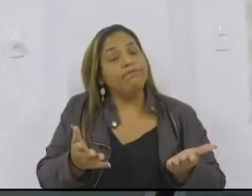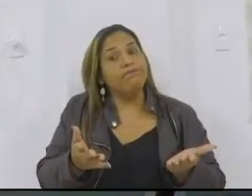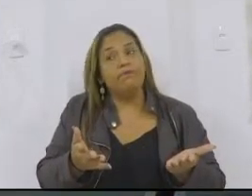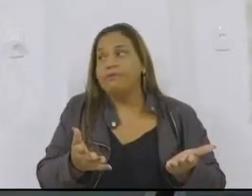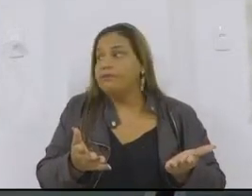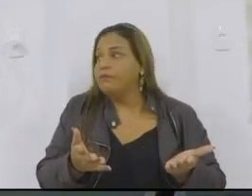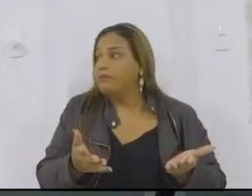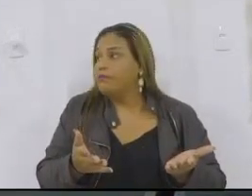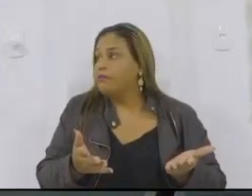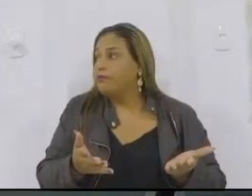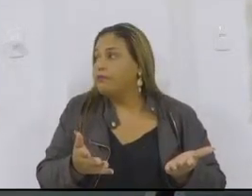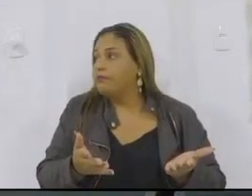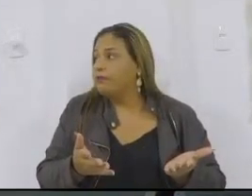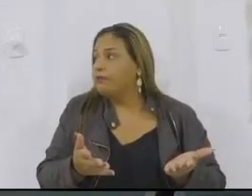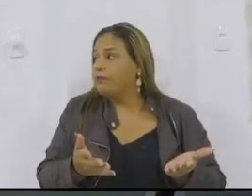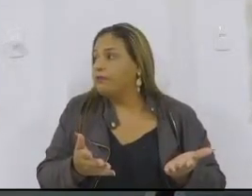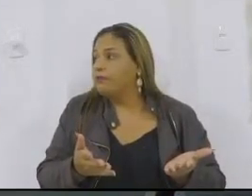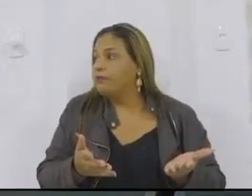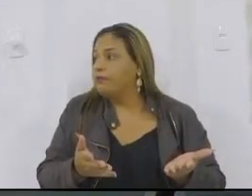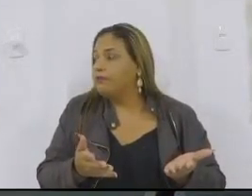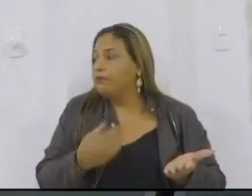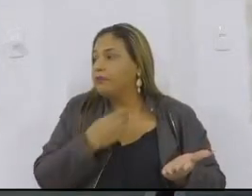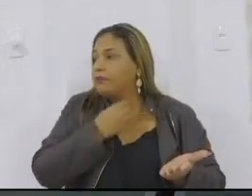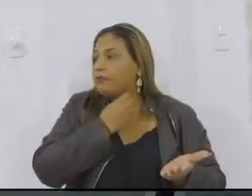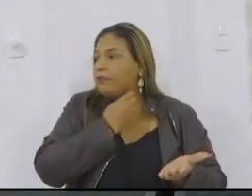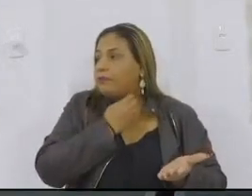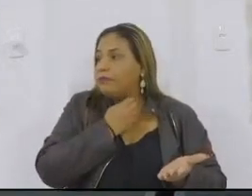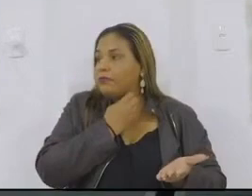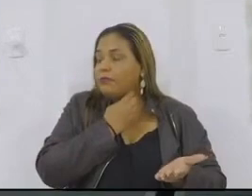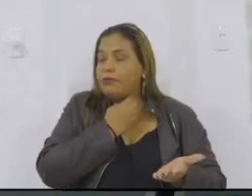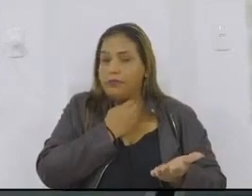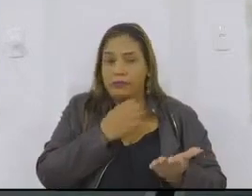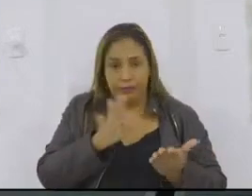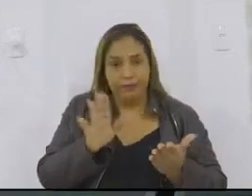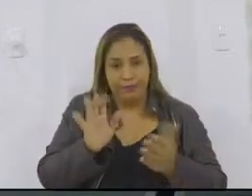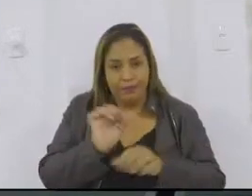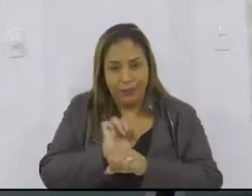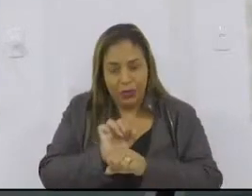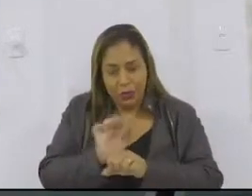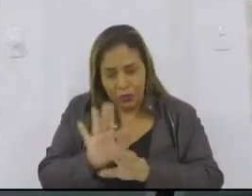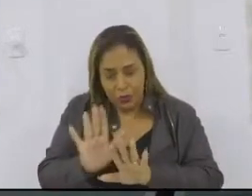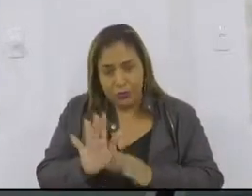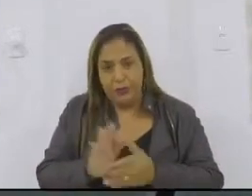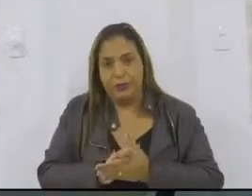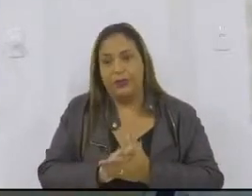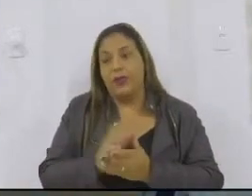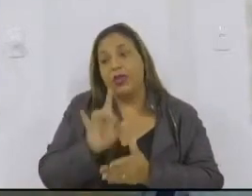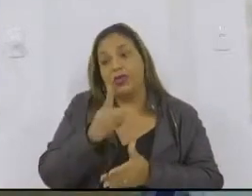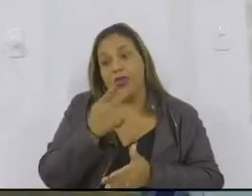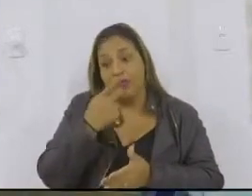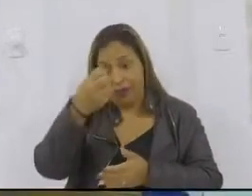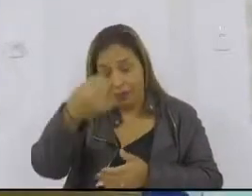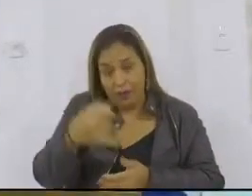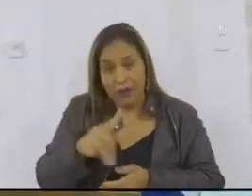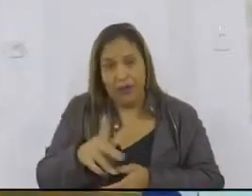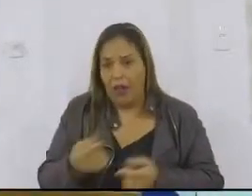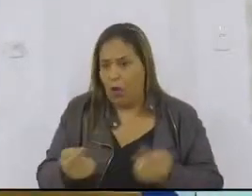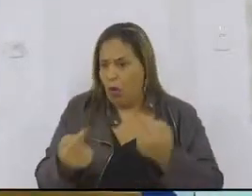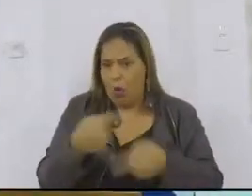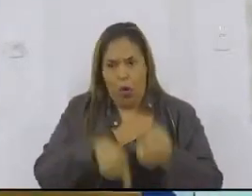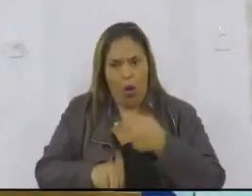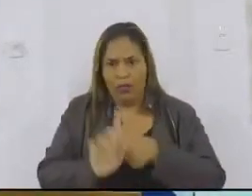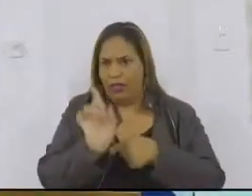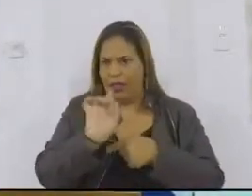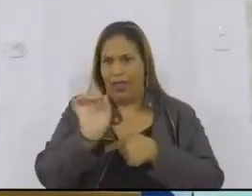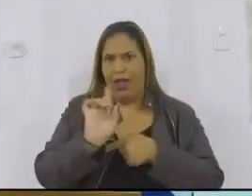Acabou aí? Acabou, então vai. Conclua, vereador. Então, eu só quero falar para Vossa Excelência que aqui ninguém é contra, não, a gente é a favor